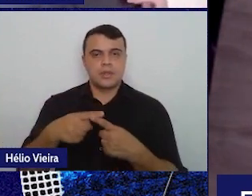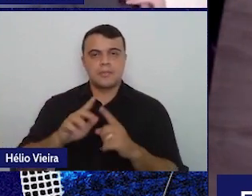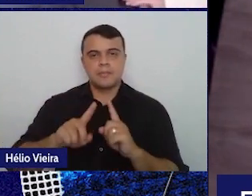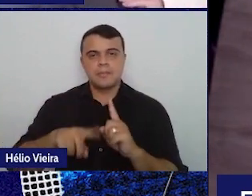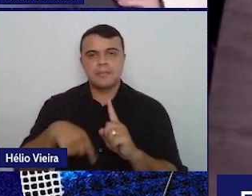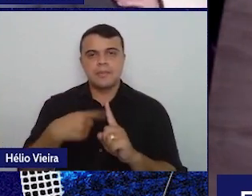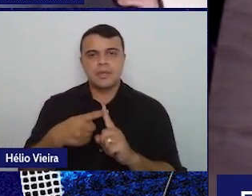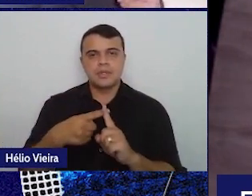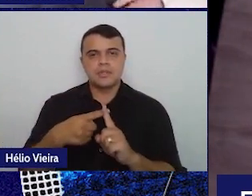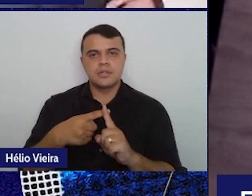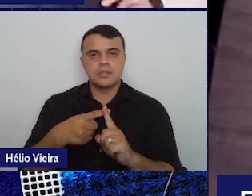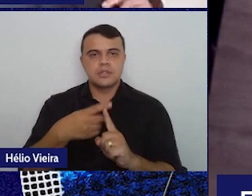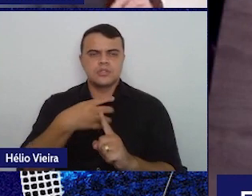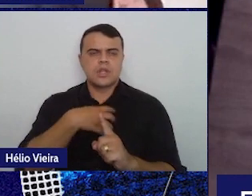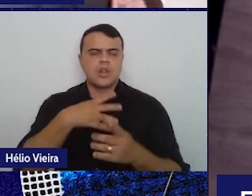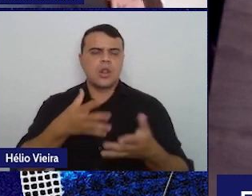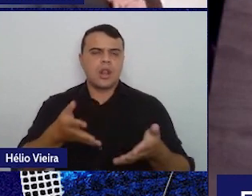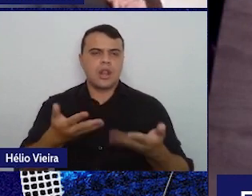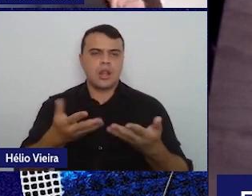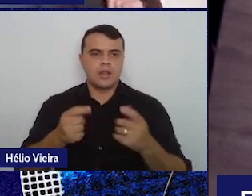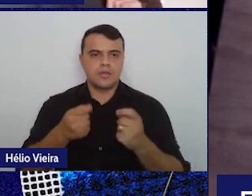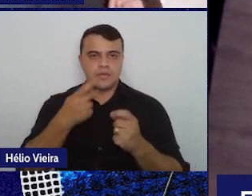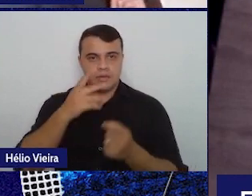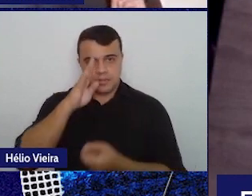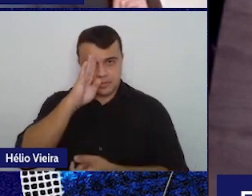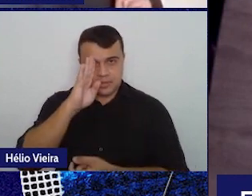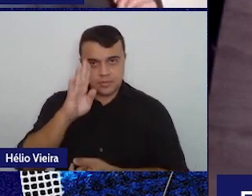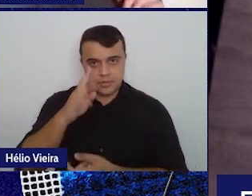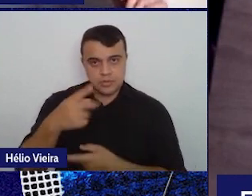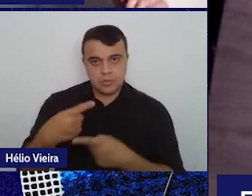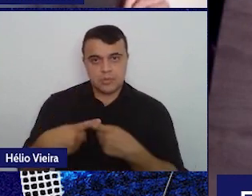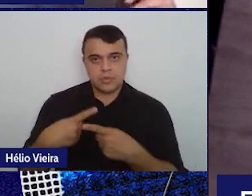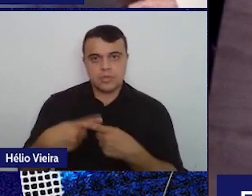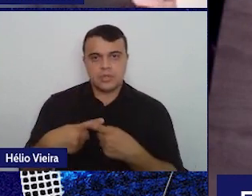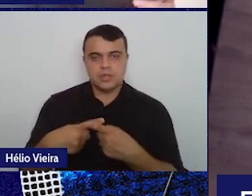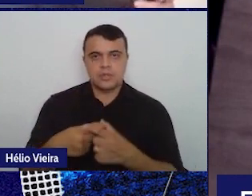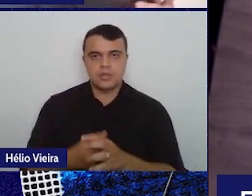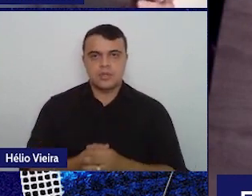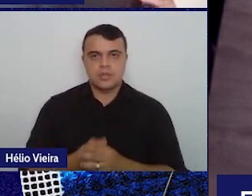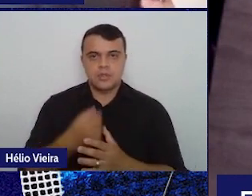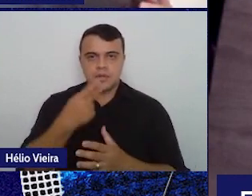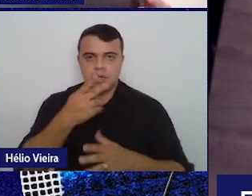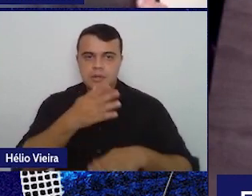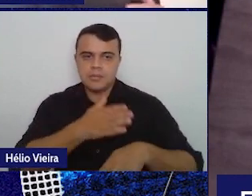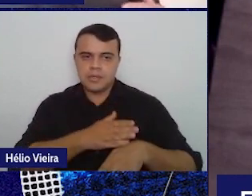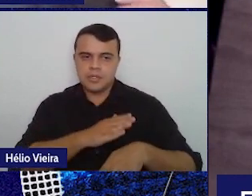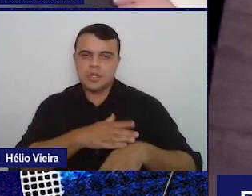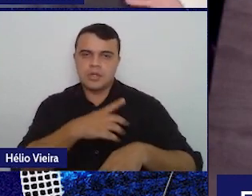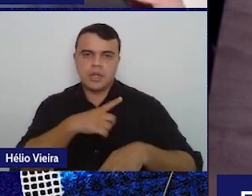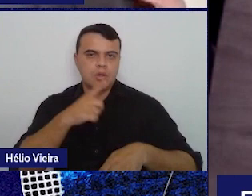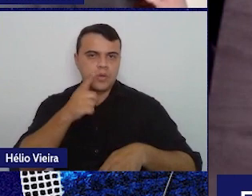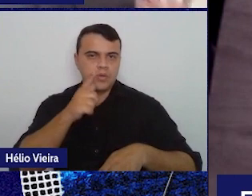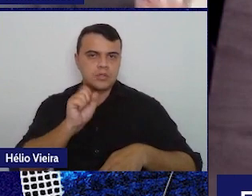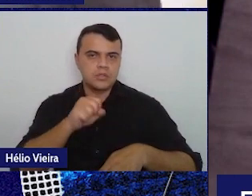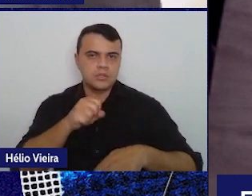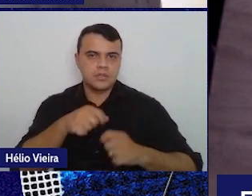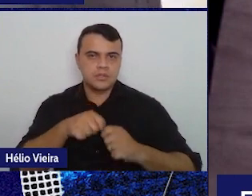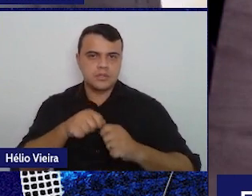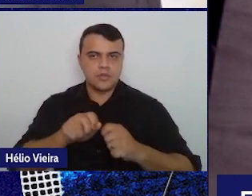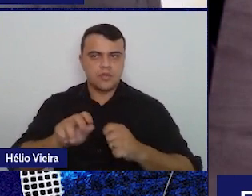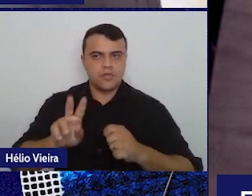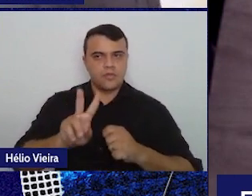mas de uma maneira leve. E outra, principalmente porque praticando a gente consegue